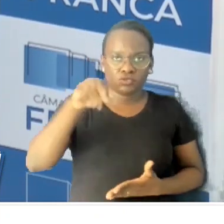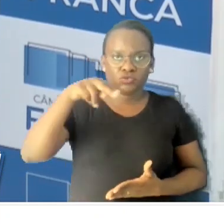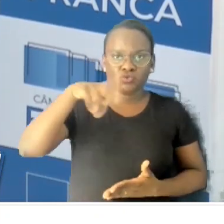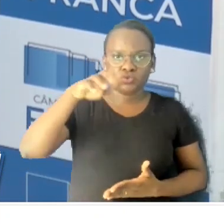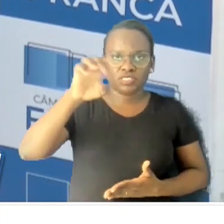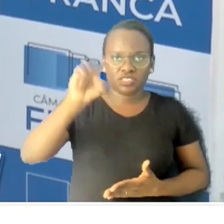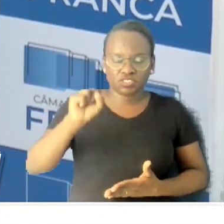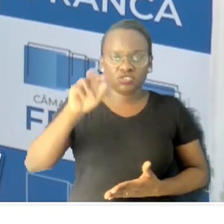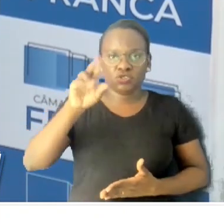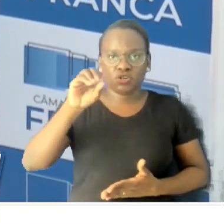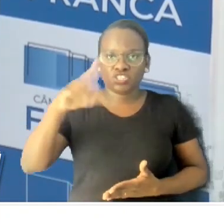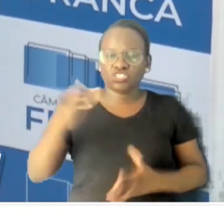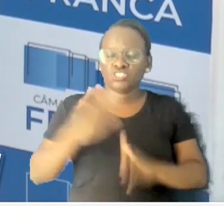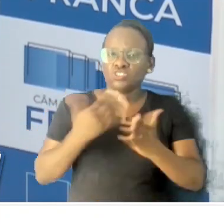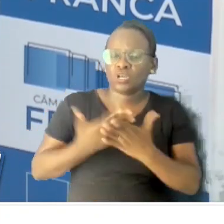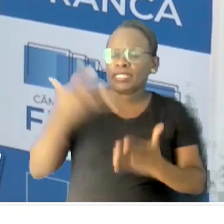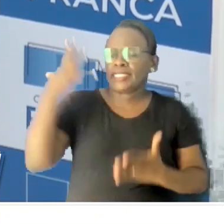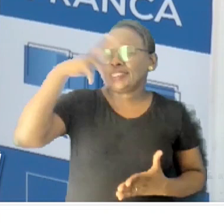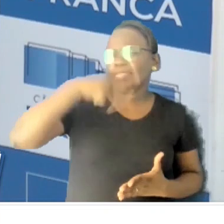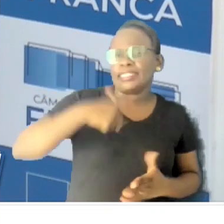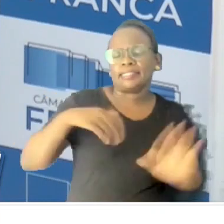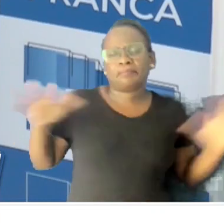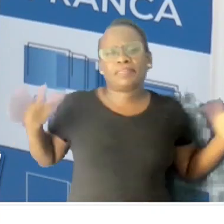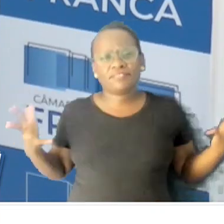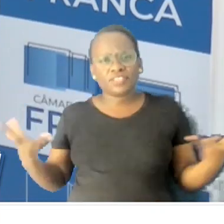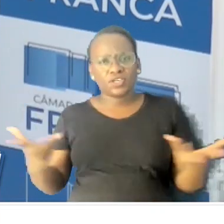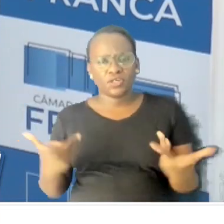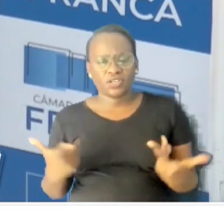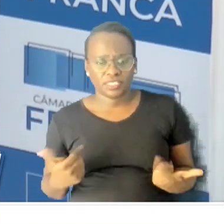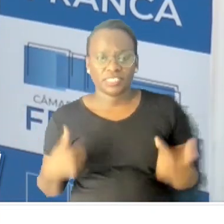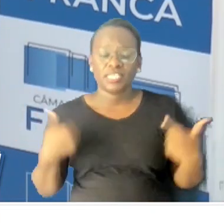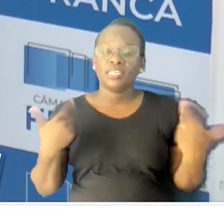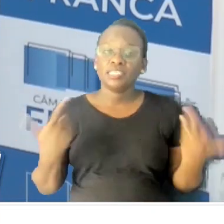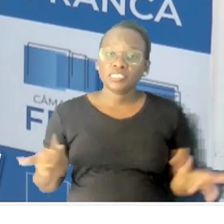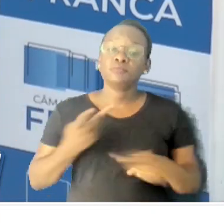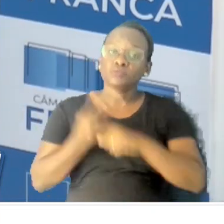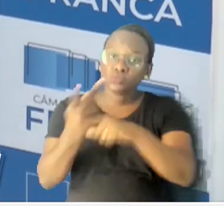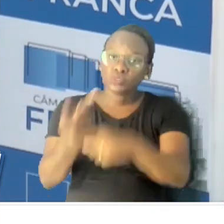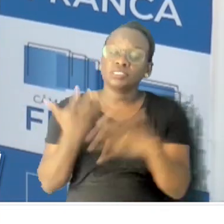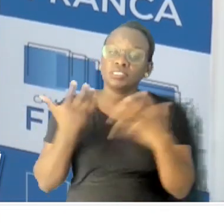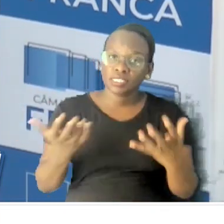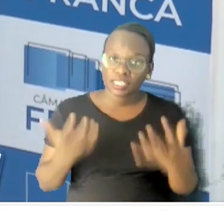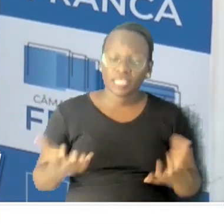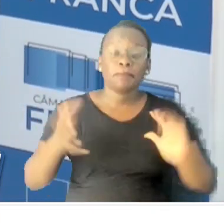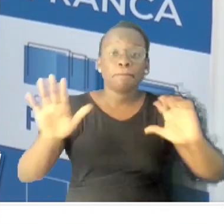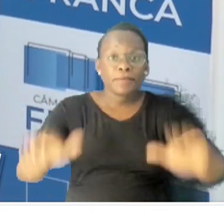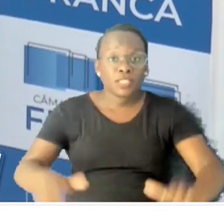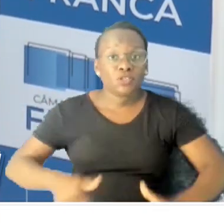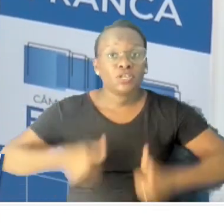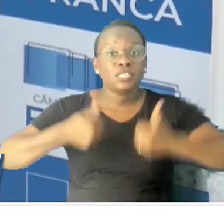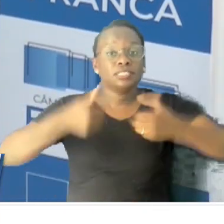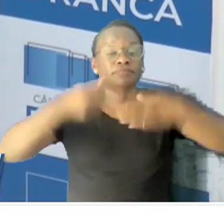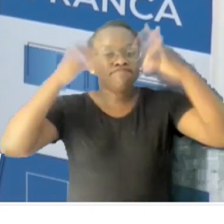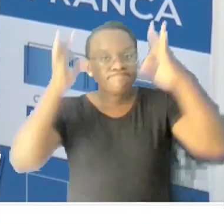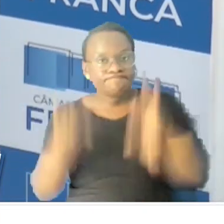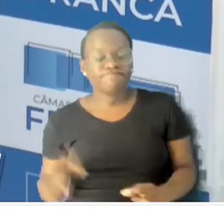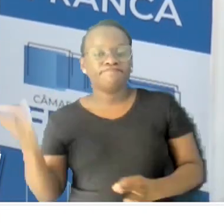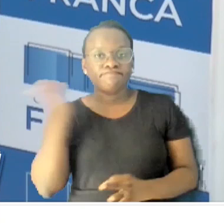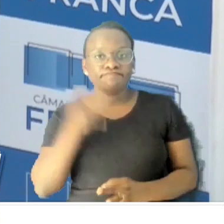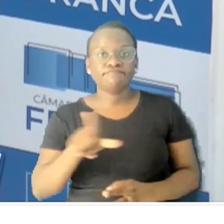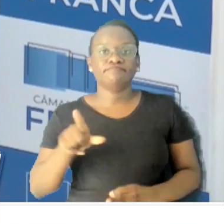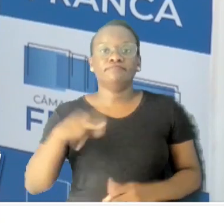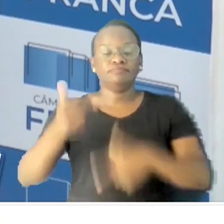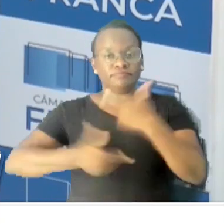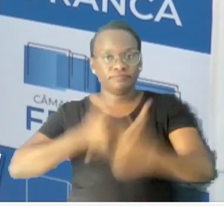ficando linda, maravilhosa, e é isso que a gente busca, é melhoria e eficácia no serviço